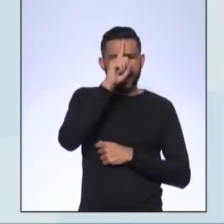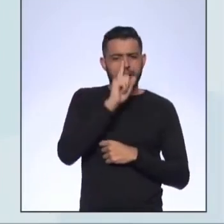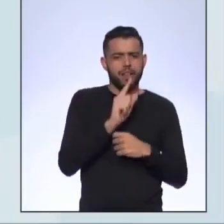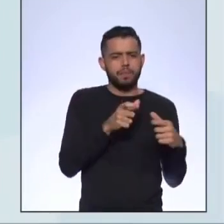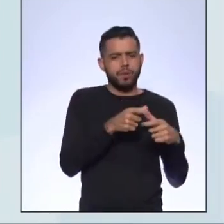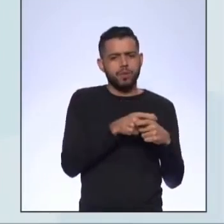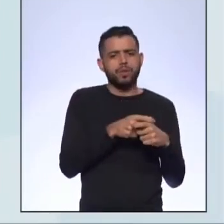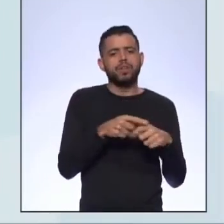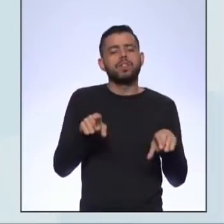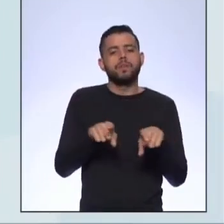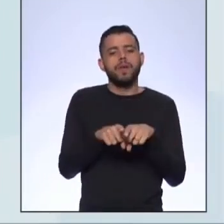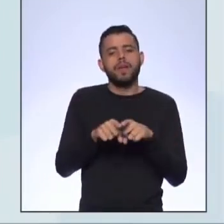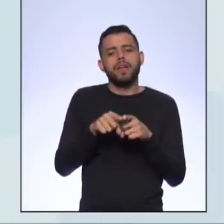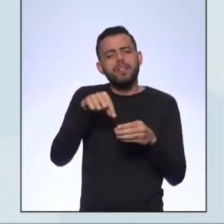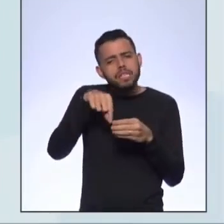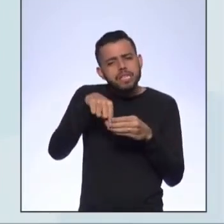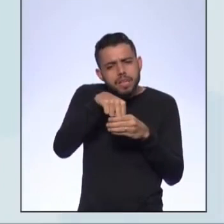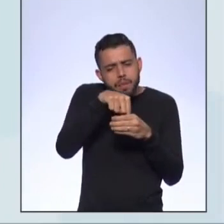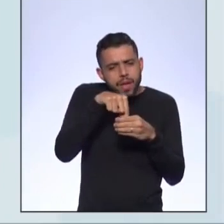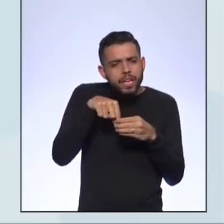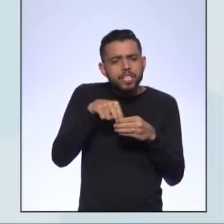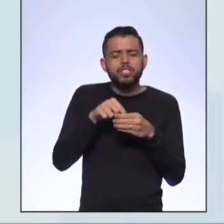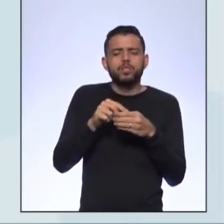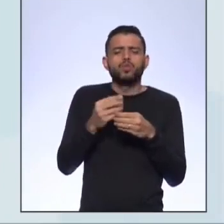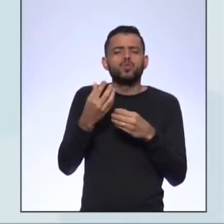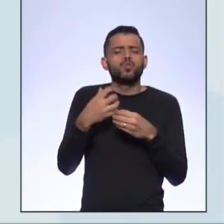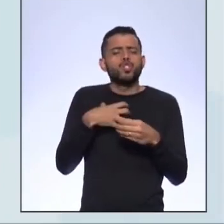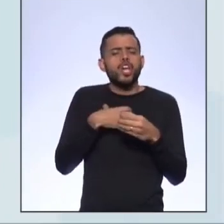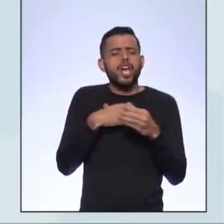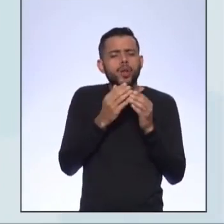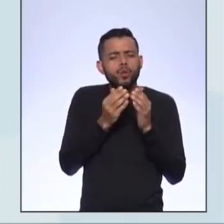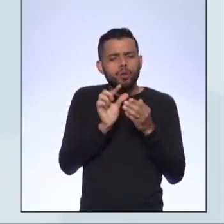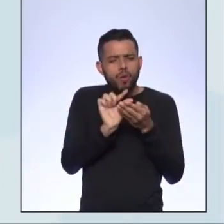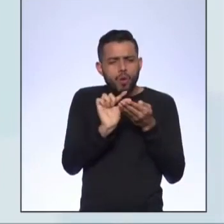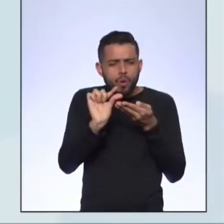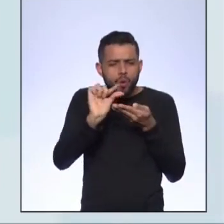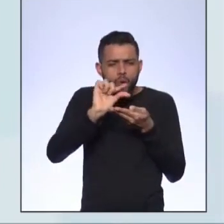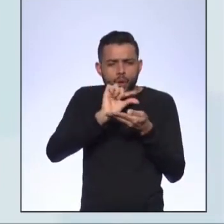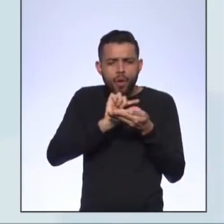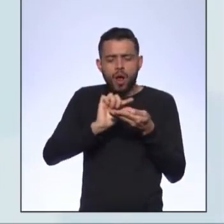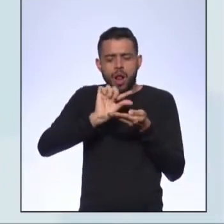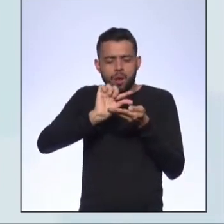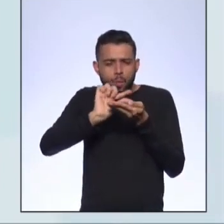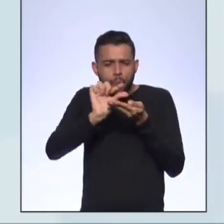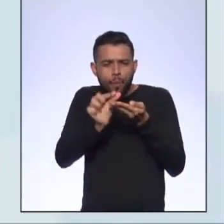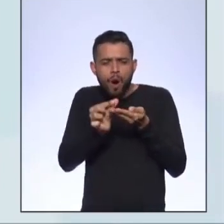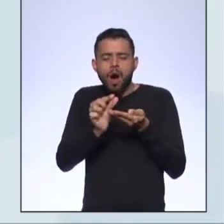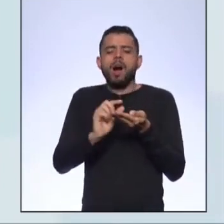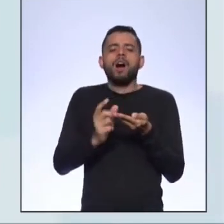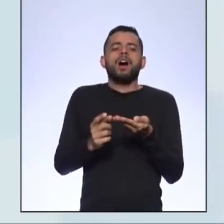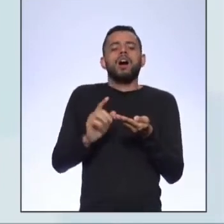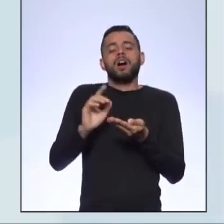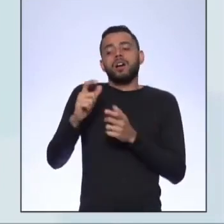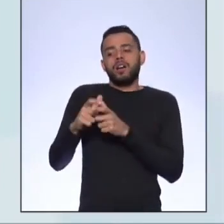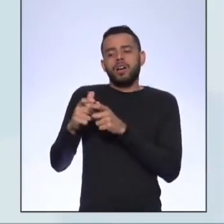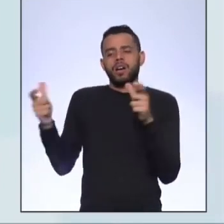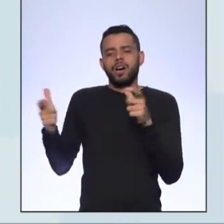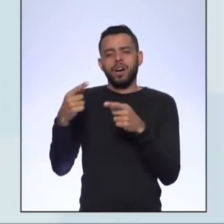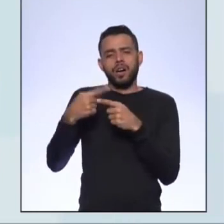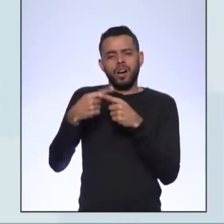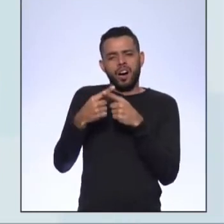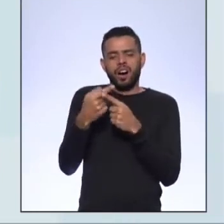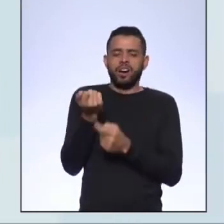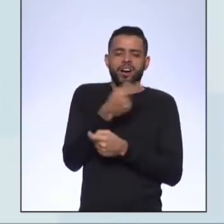para a semente, tanto para o formato, né, da semente, então a semente lisa, ela é dominante em relação à